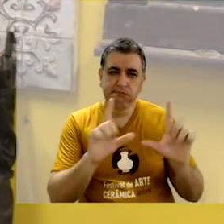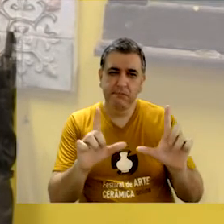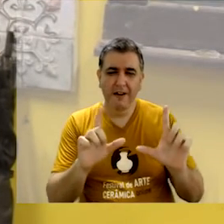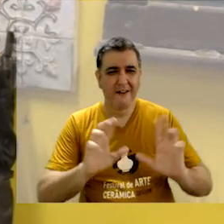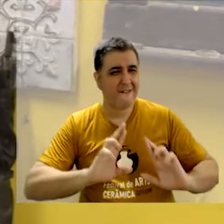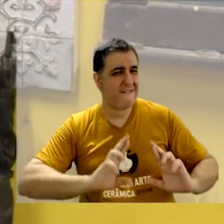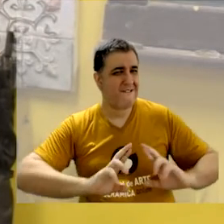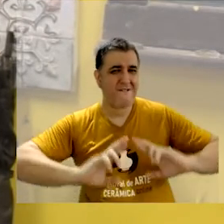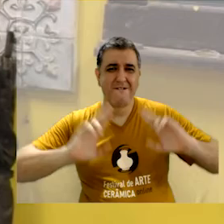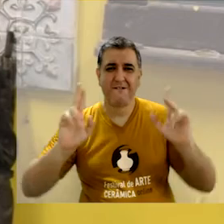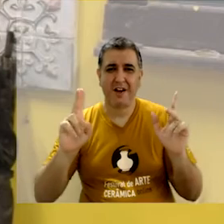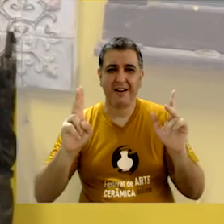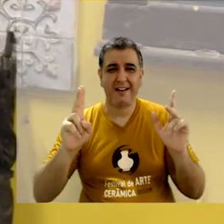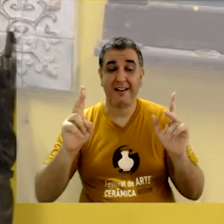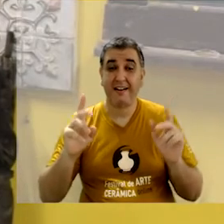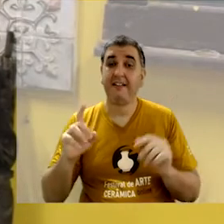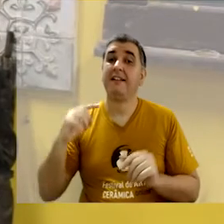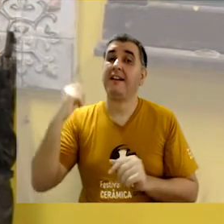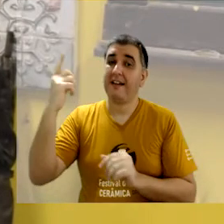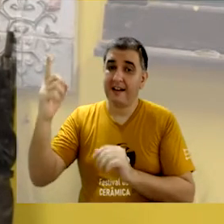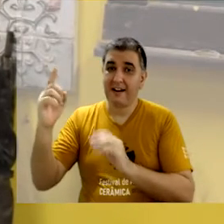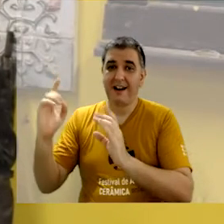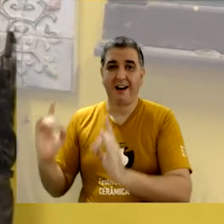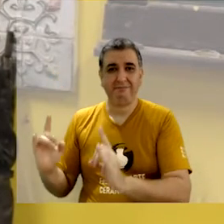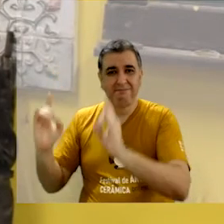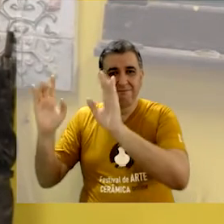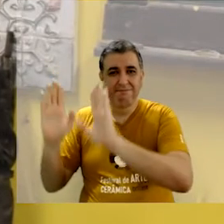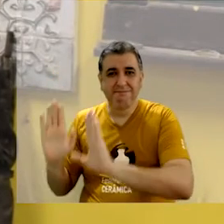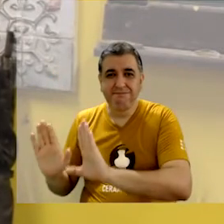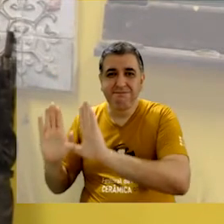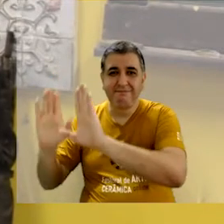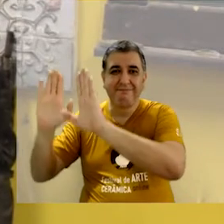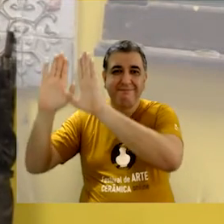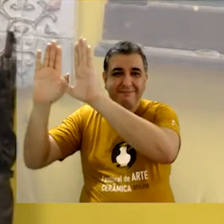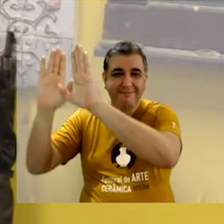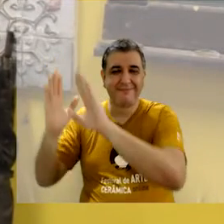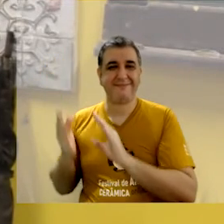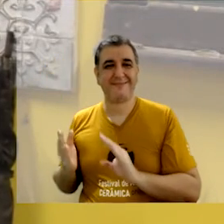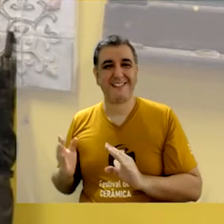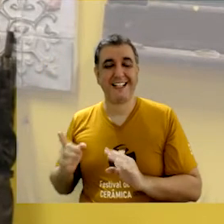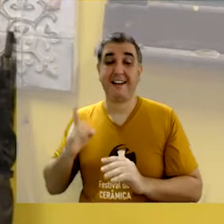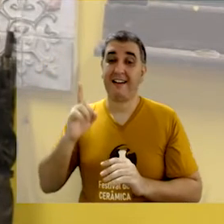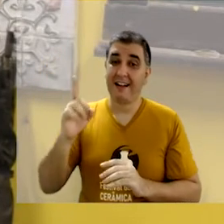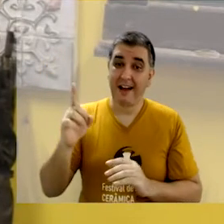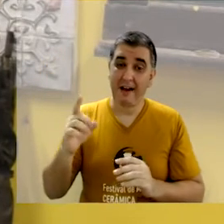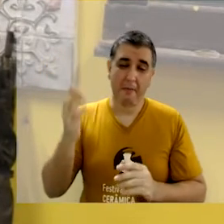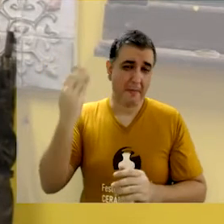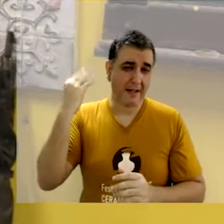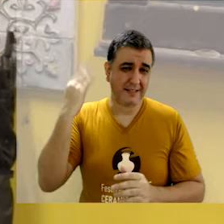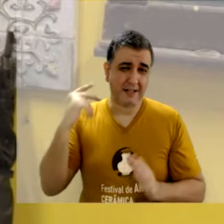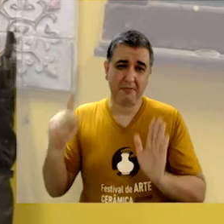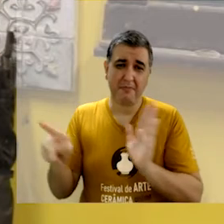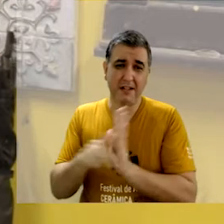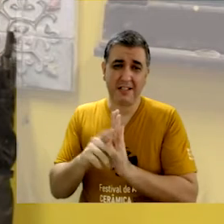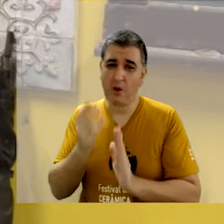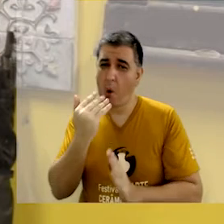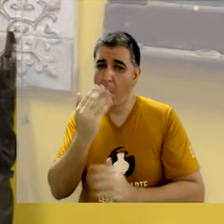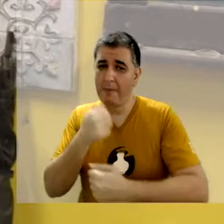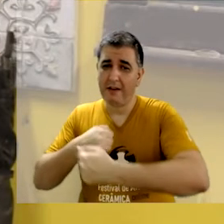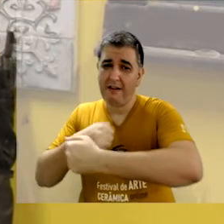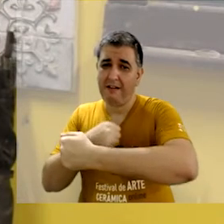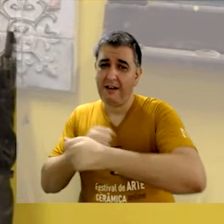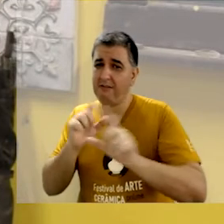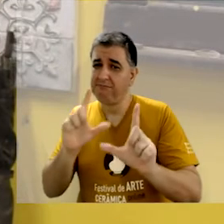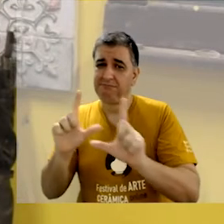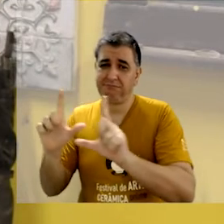utilizar de uma forma subversiva, que era o material, eu digo subversivo porque esse azulejo de fachada, lá em Portugal eles chamam de azulejo vulgar,